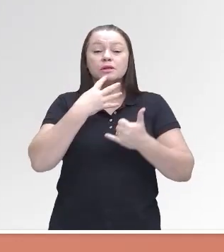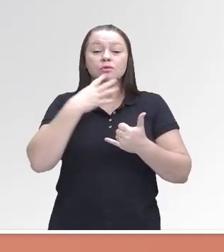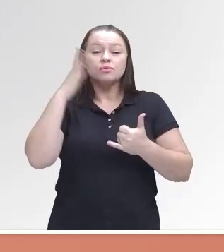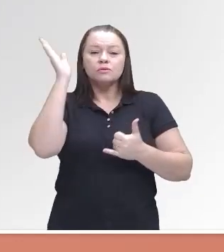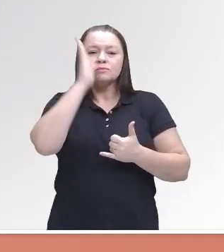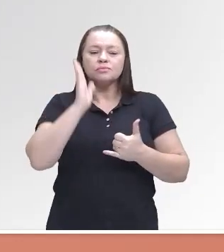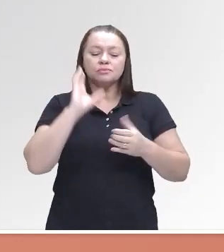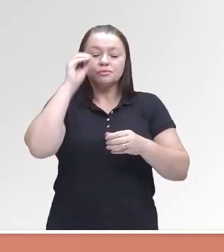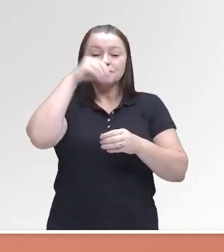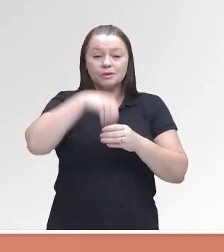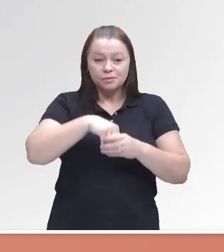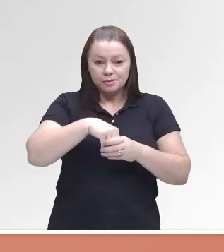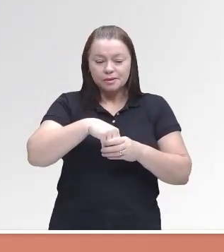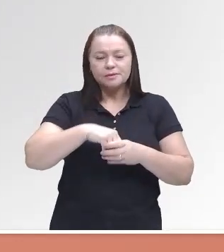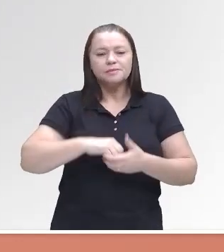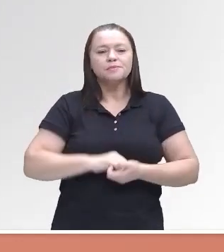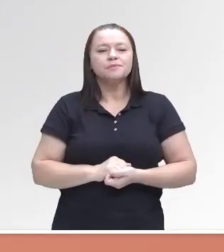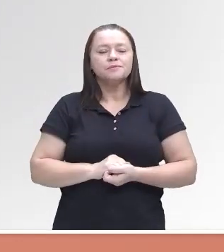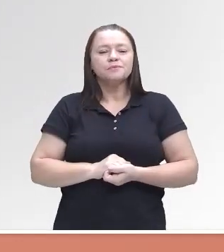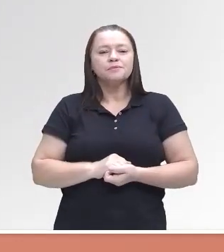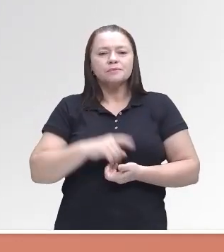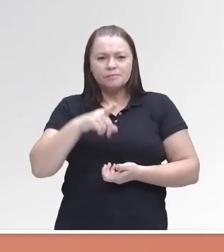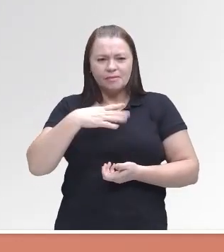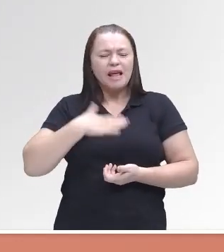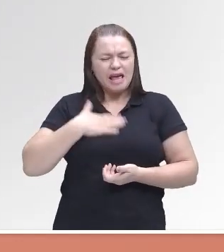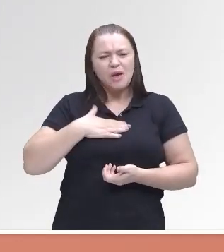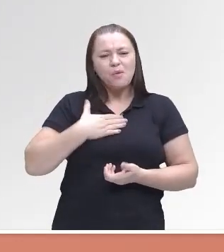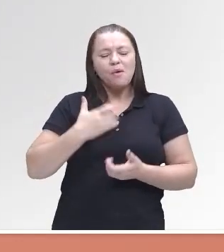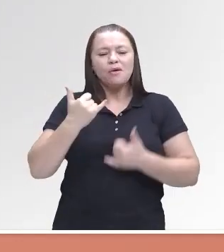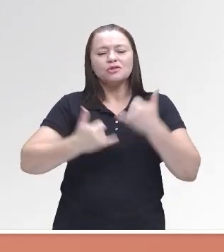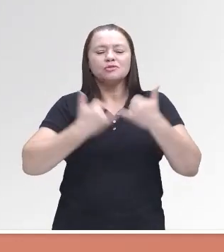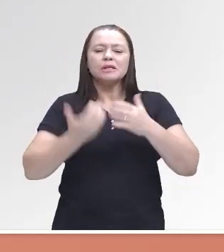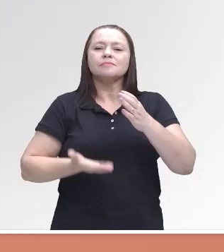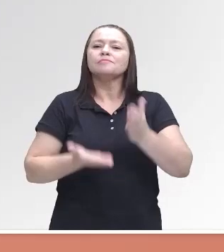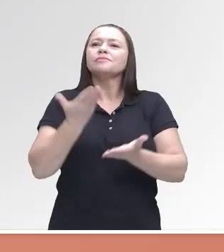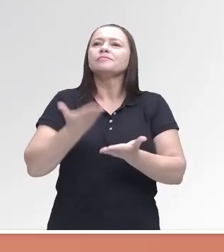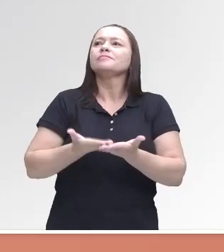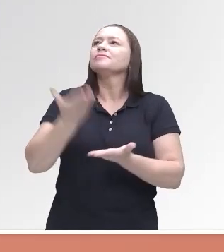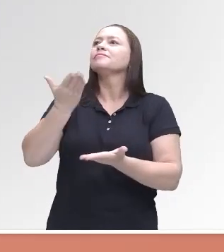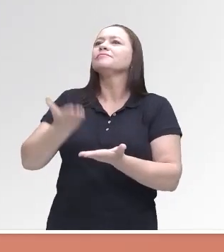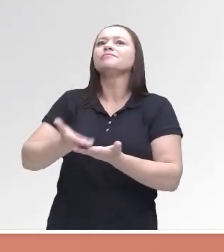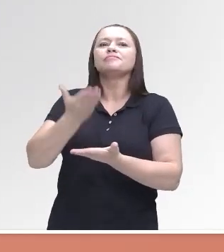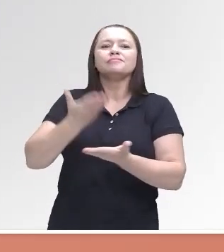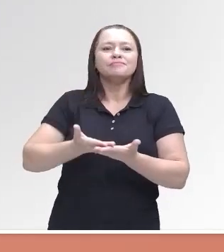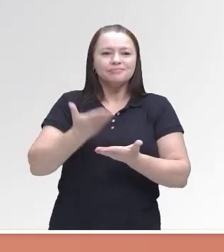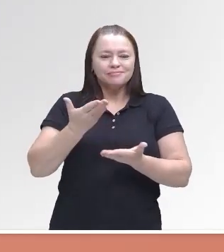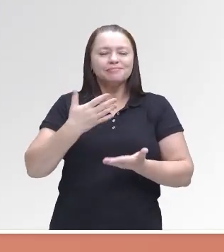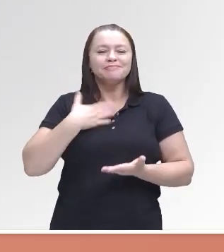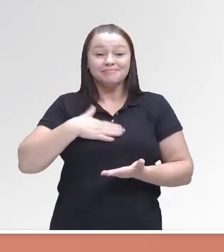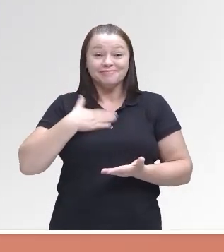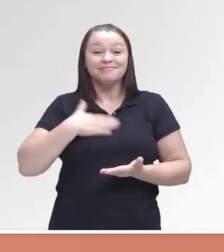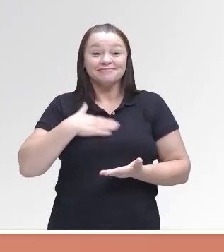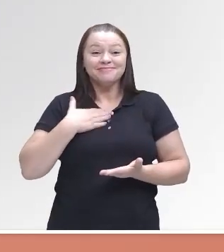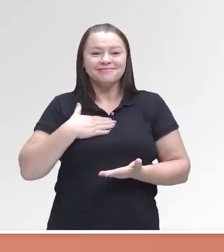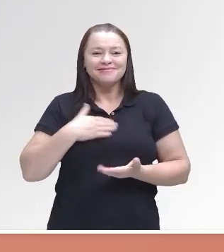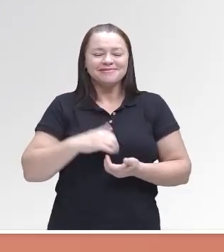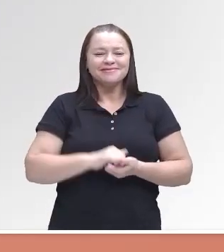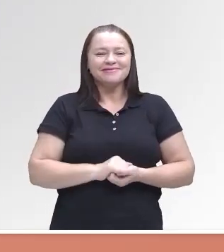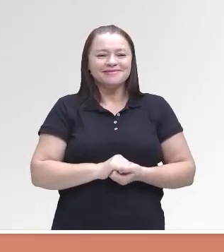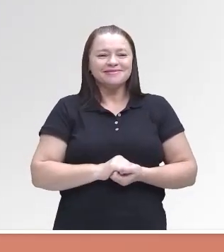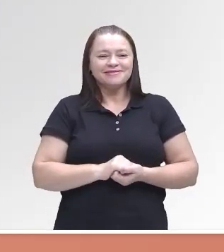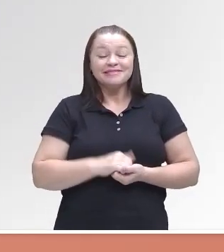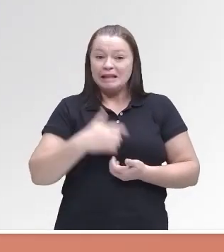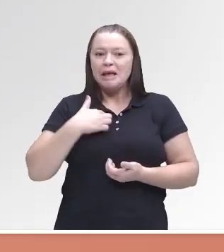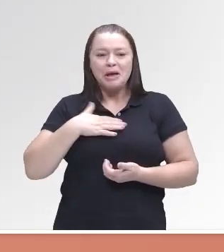no Brasil. Eu gosto de brincar de peteca. Aquela que a gente põe mesmo lá no chão e tem que tirar o outro? Pois é,